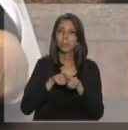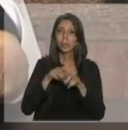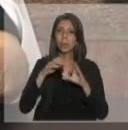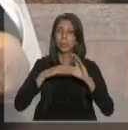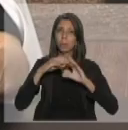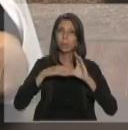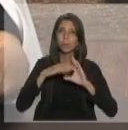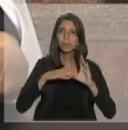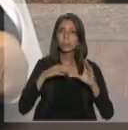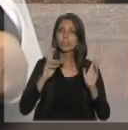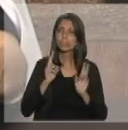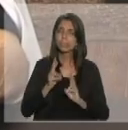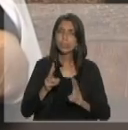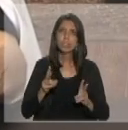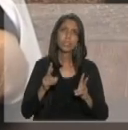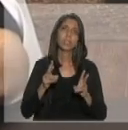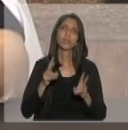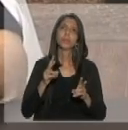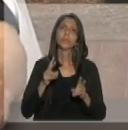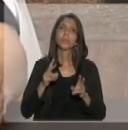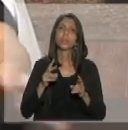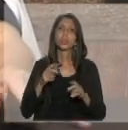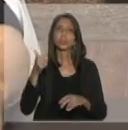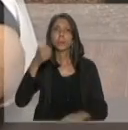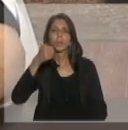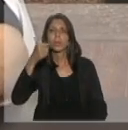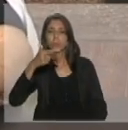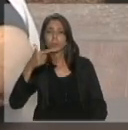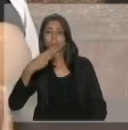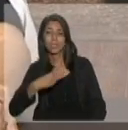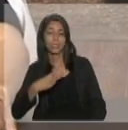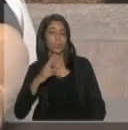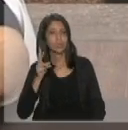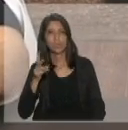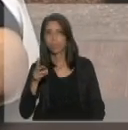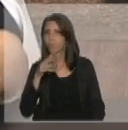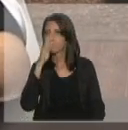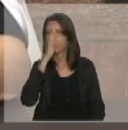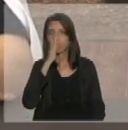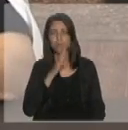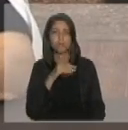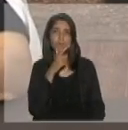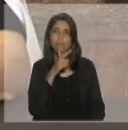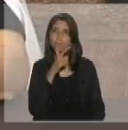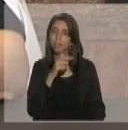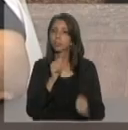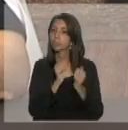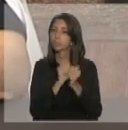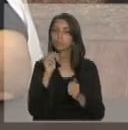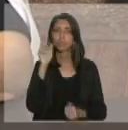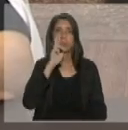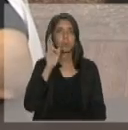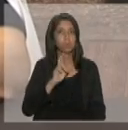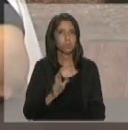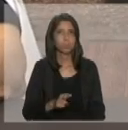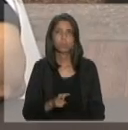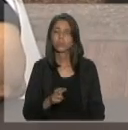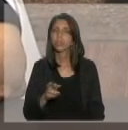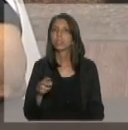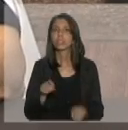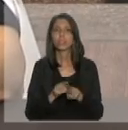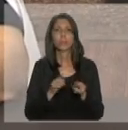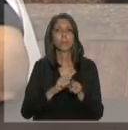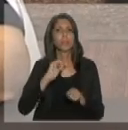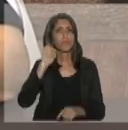concursos. Estão sempre colocados em primeiro, segundo, terceiro lugar. Sempre o Brasil está junto com os russos, junto com